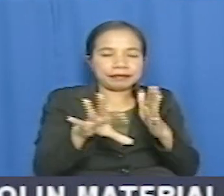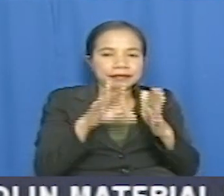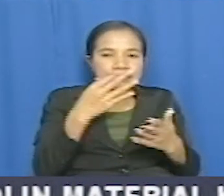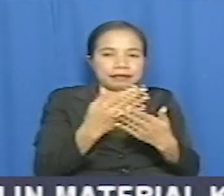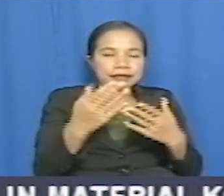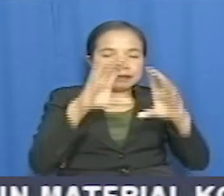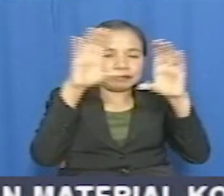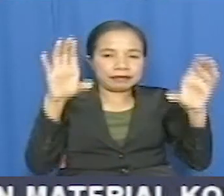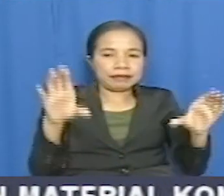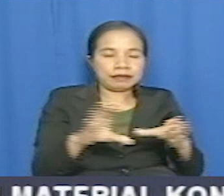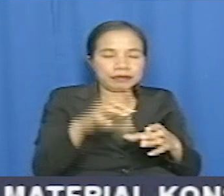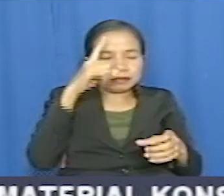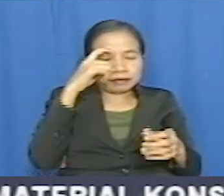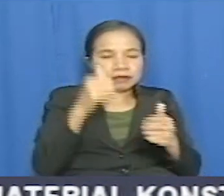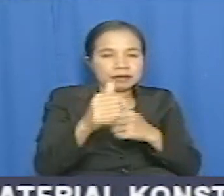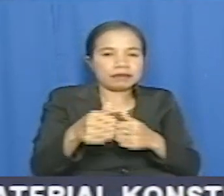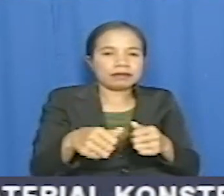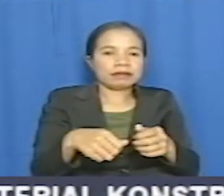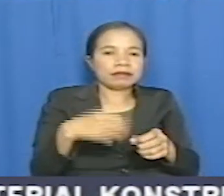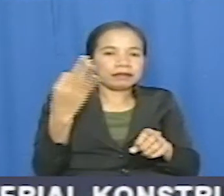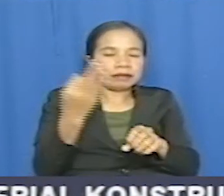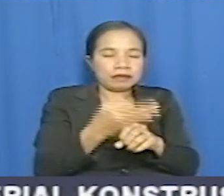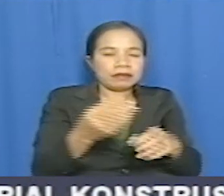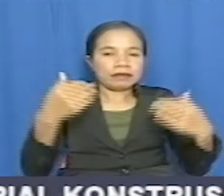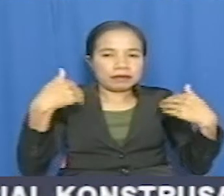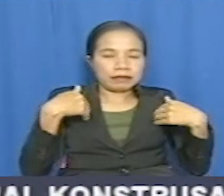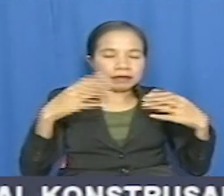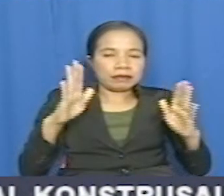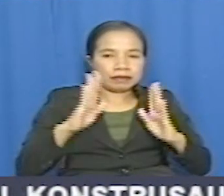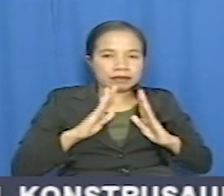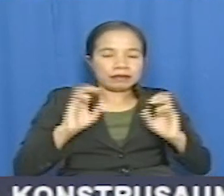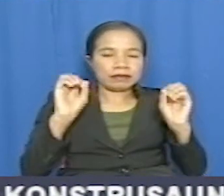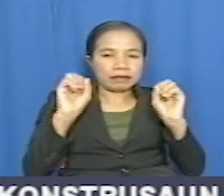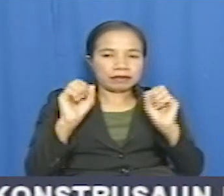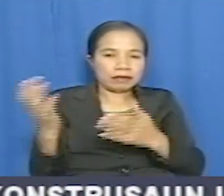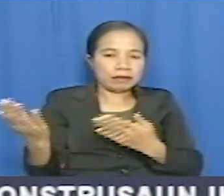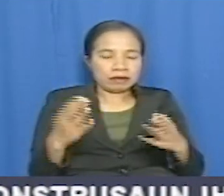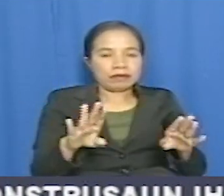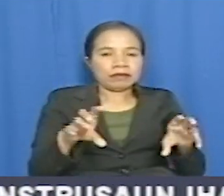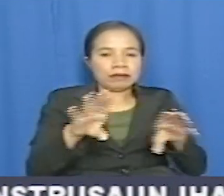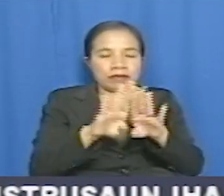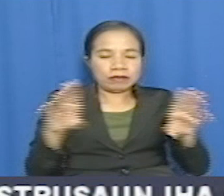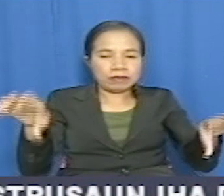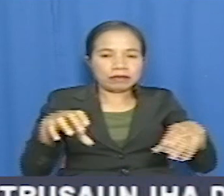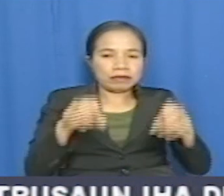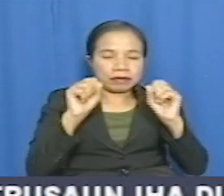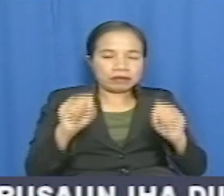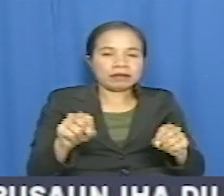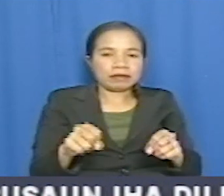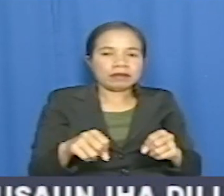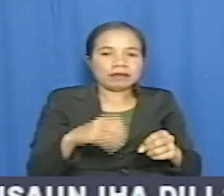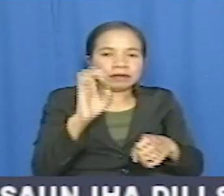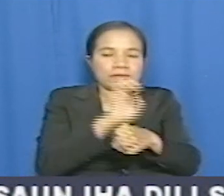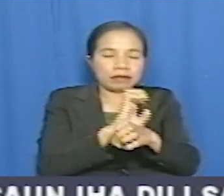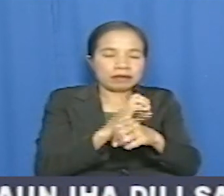atribuição certificado tamba preenche procedimento legal be iha. Empresa Hirakne Moslo retorno no loque campo trabalho hodi bela diversifica